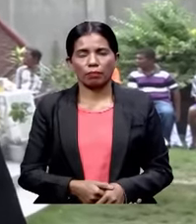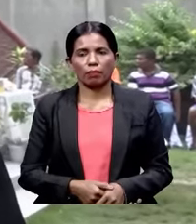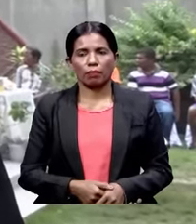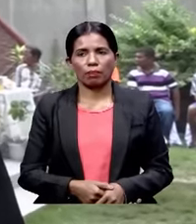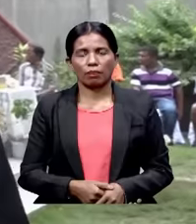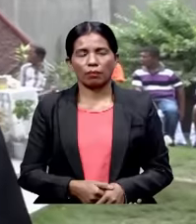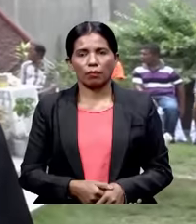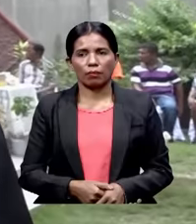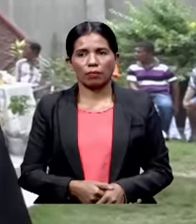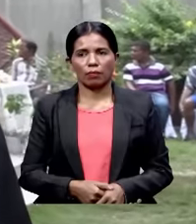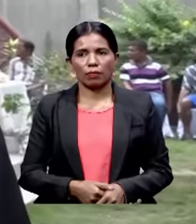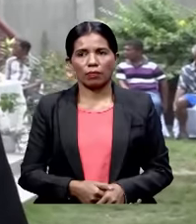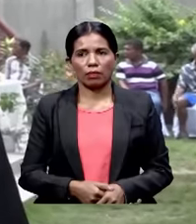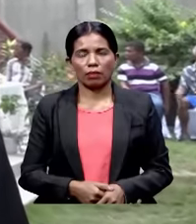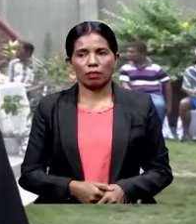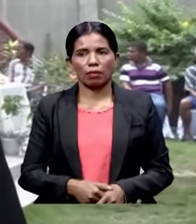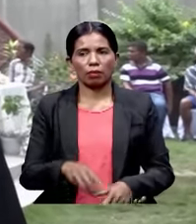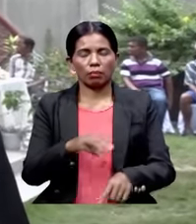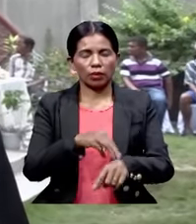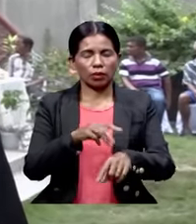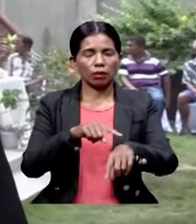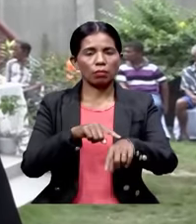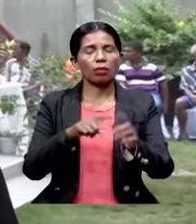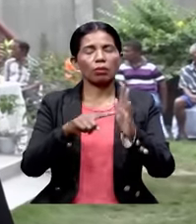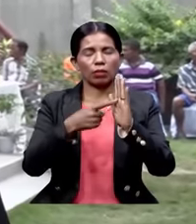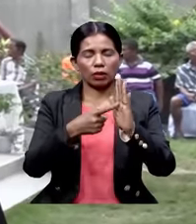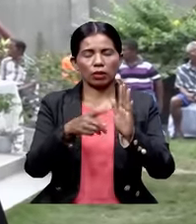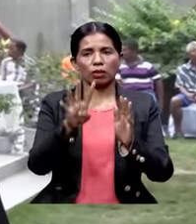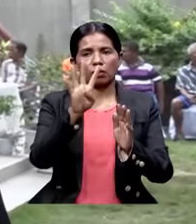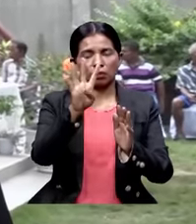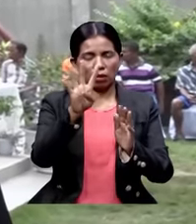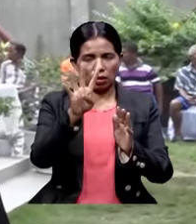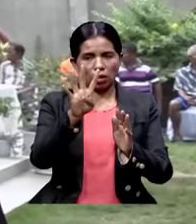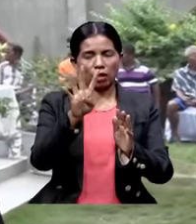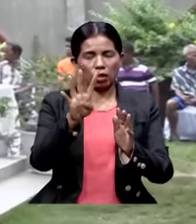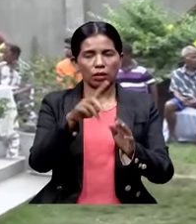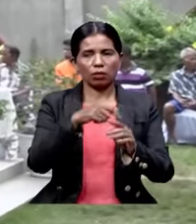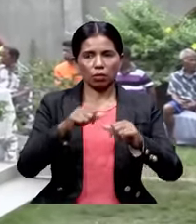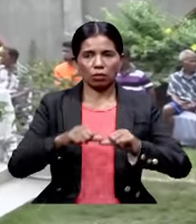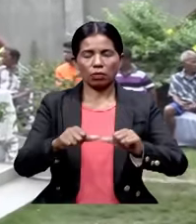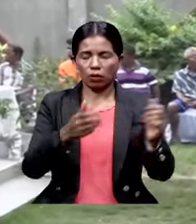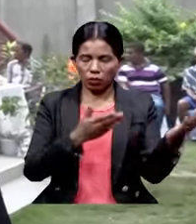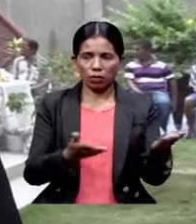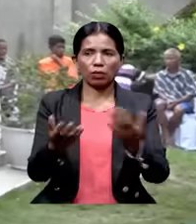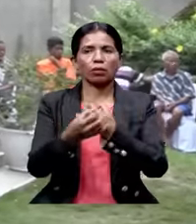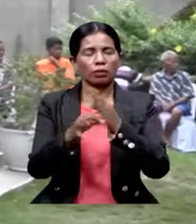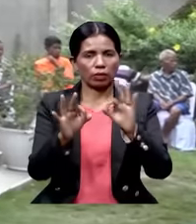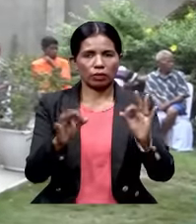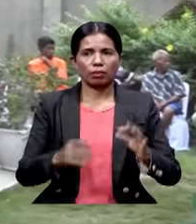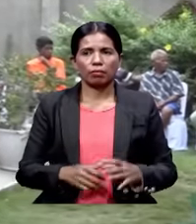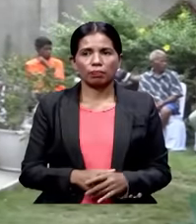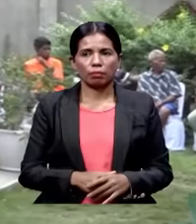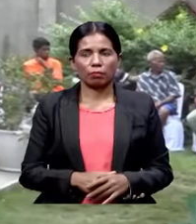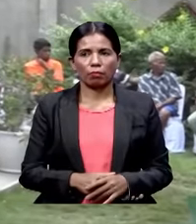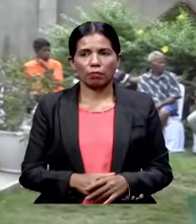Tu usia misa hu tukuhat, ate tukulima, depois se continuo sene a torre mata.